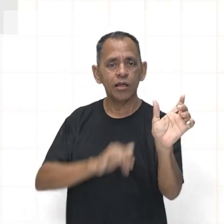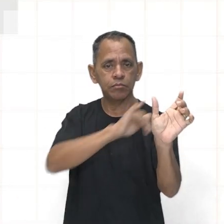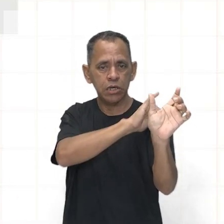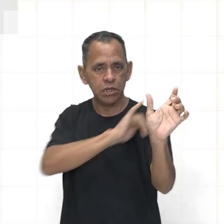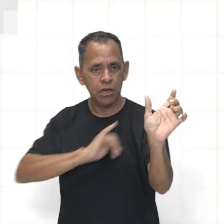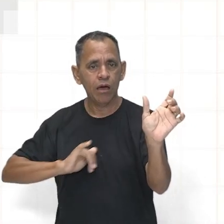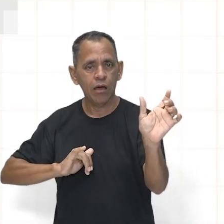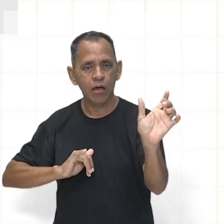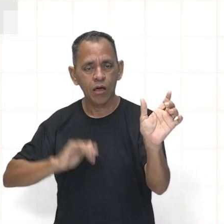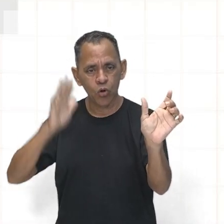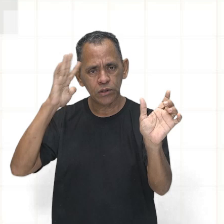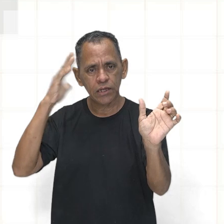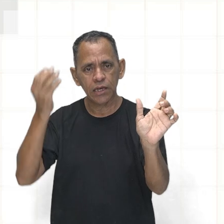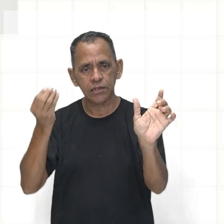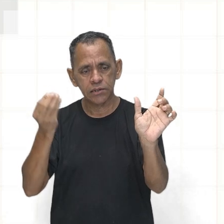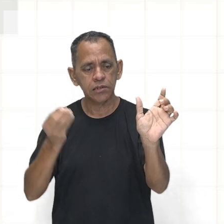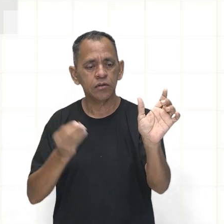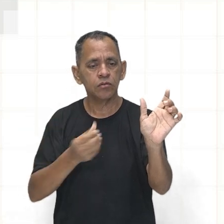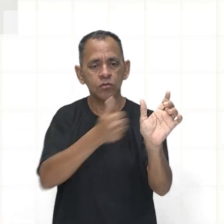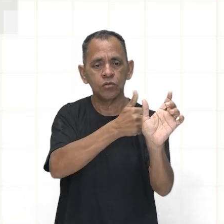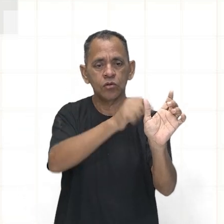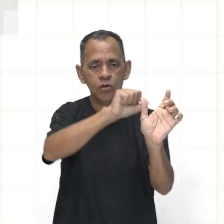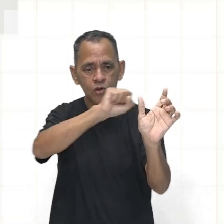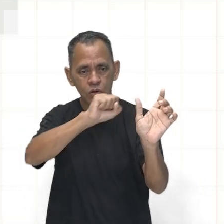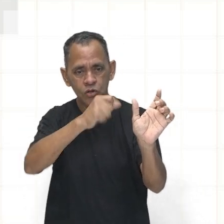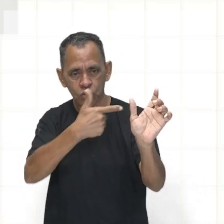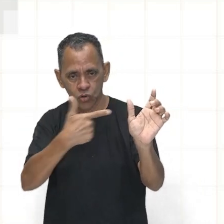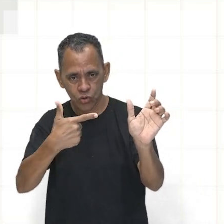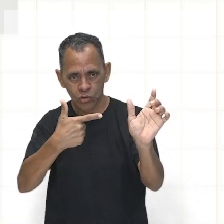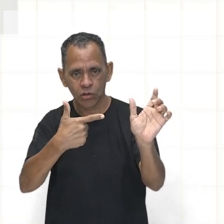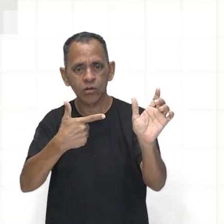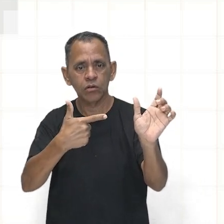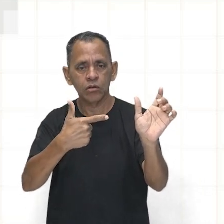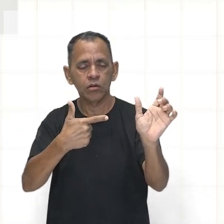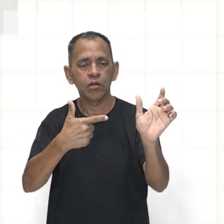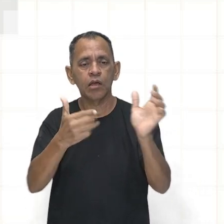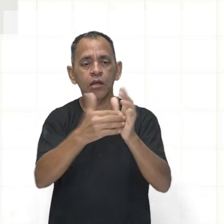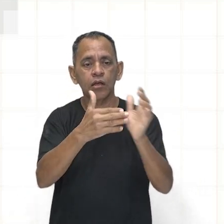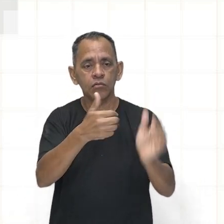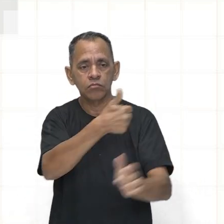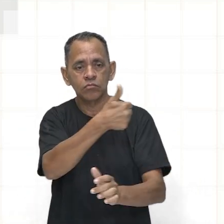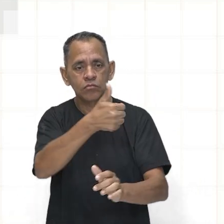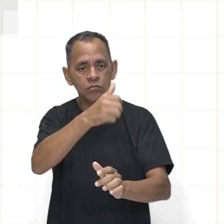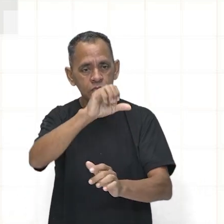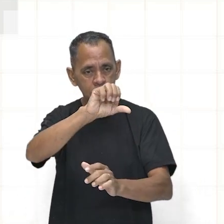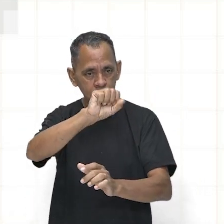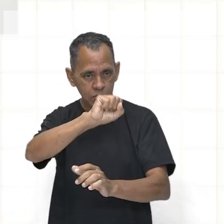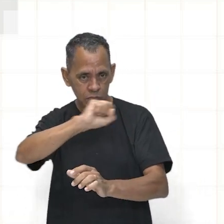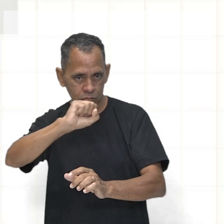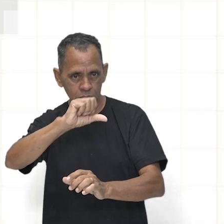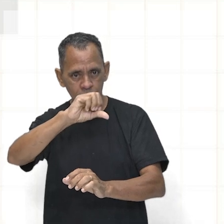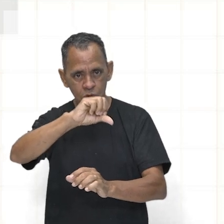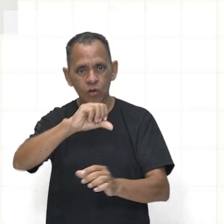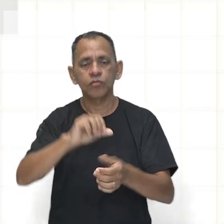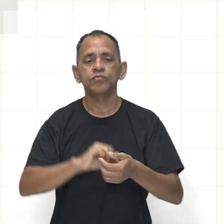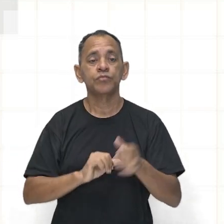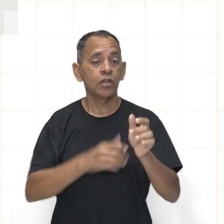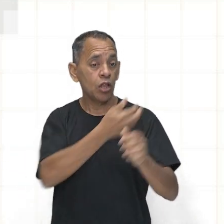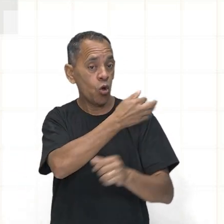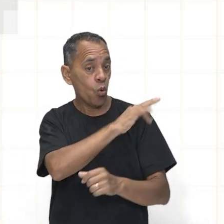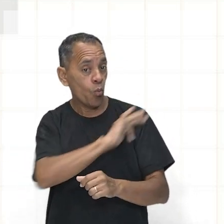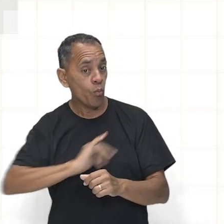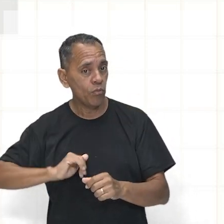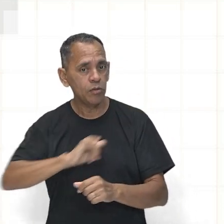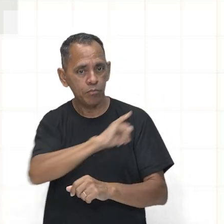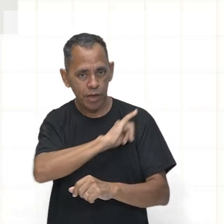nós temos o período imperial, que ocorre entre 1822 e